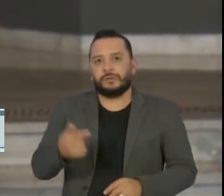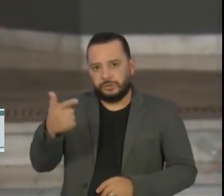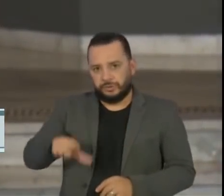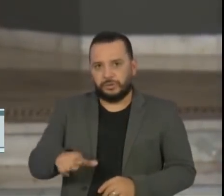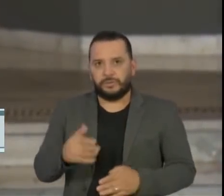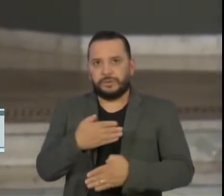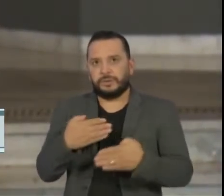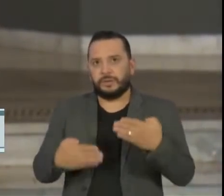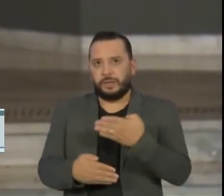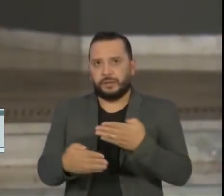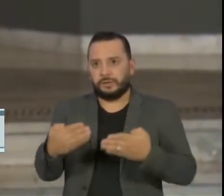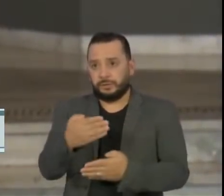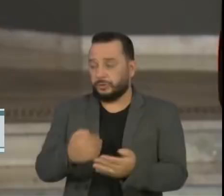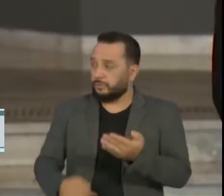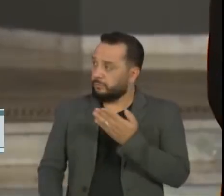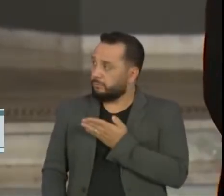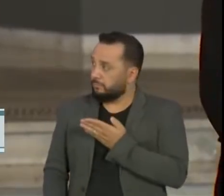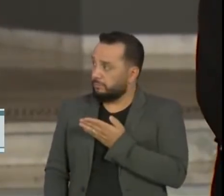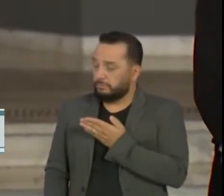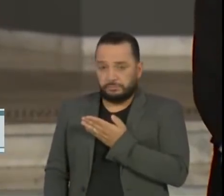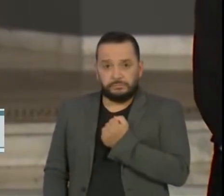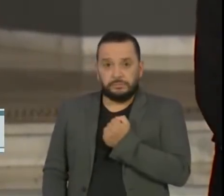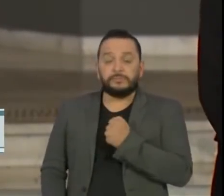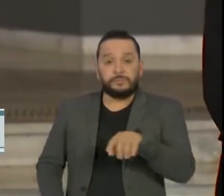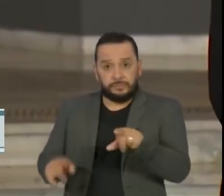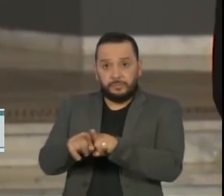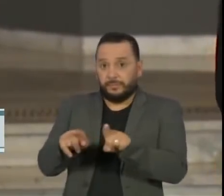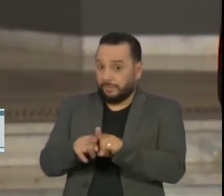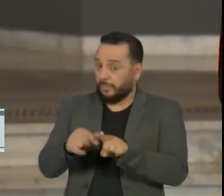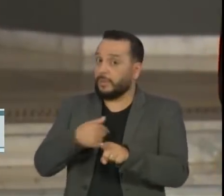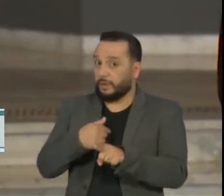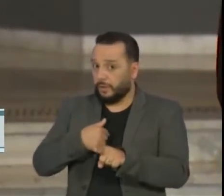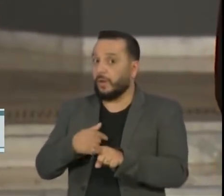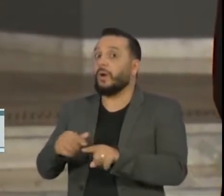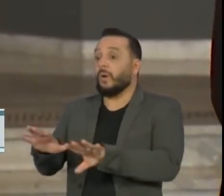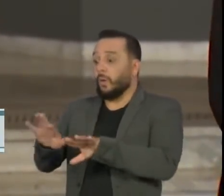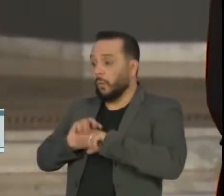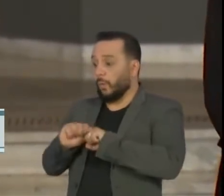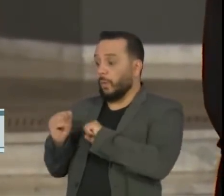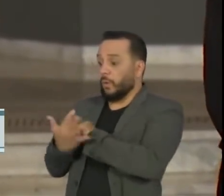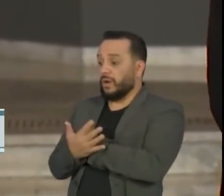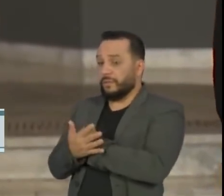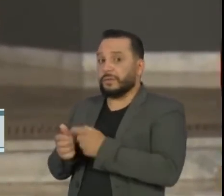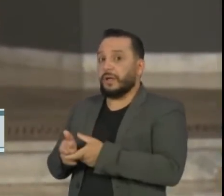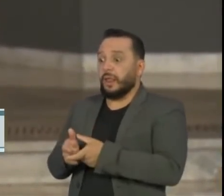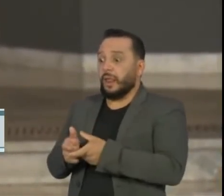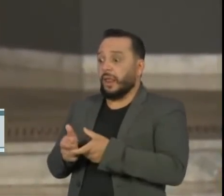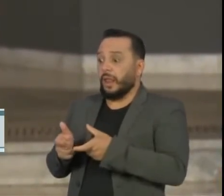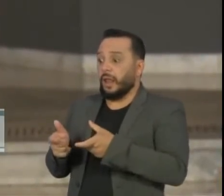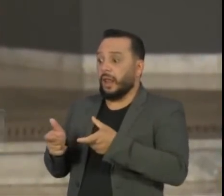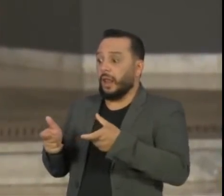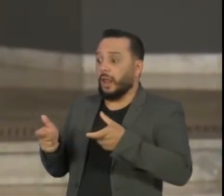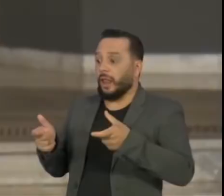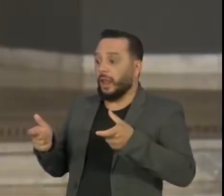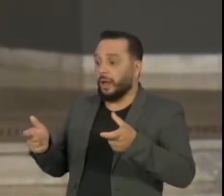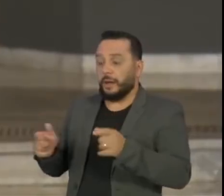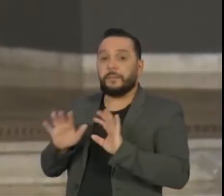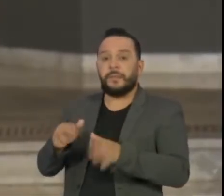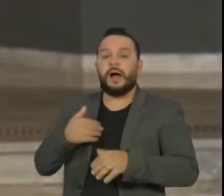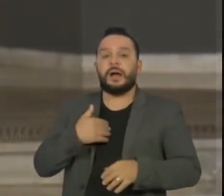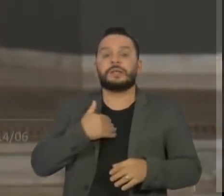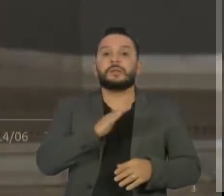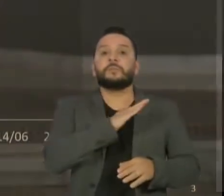Próximo slide. Isso apesar de o número de casos estar aumentando. Então, o número de casos vem aumentando, porque